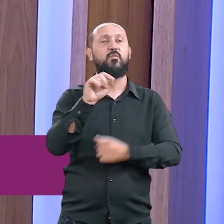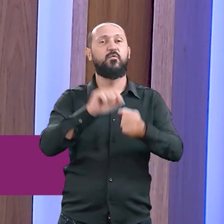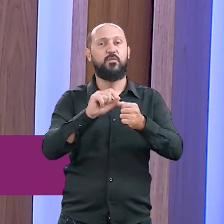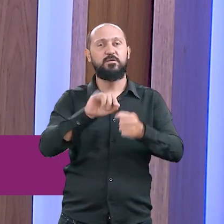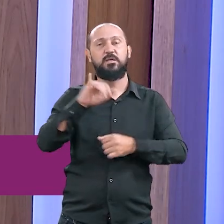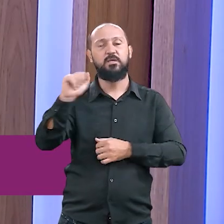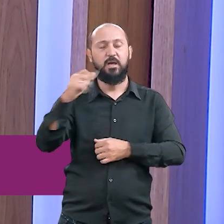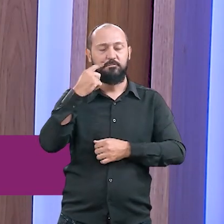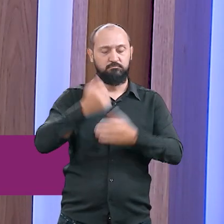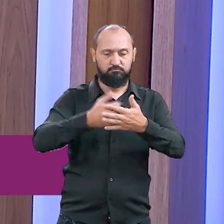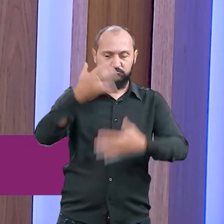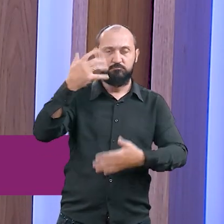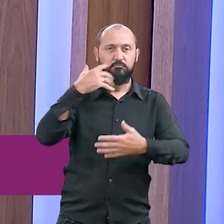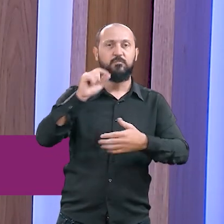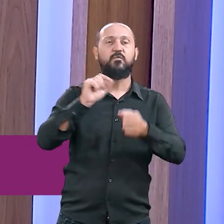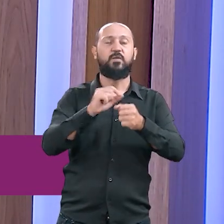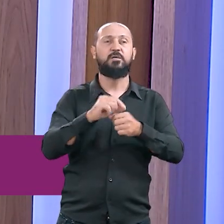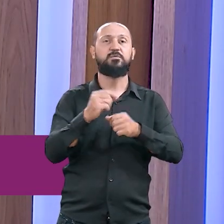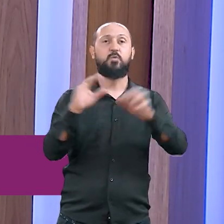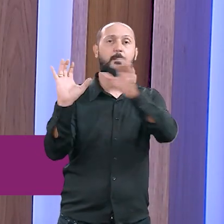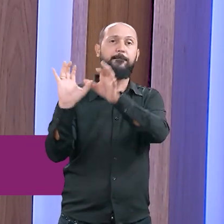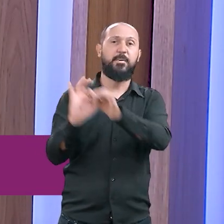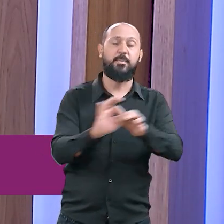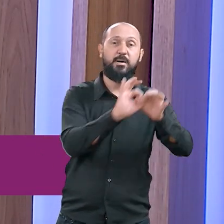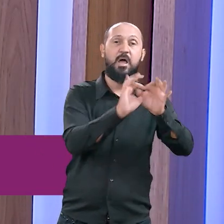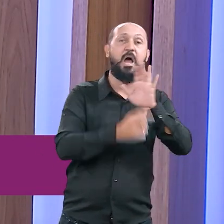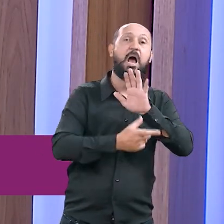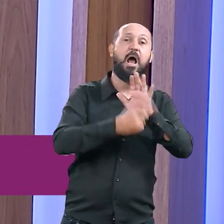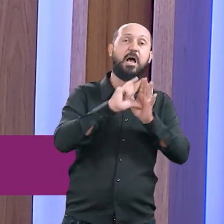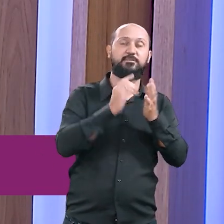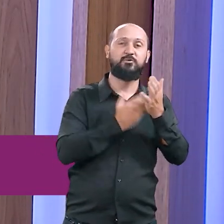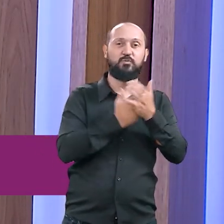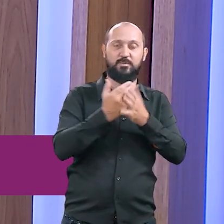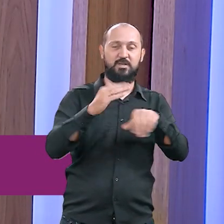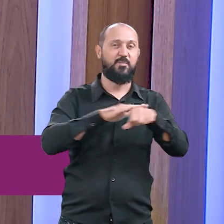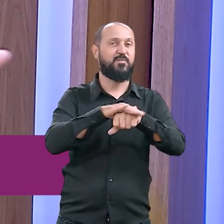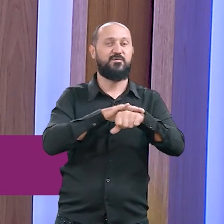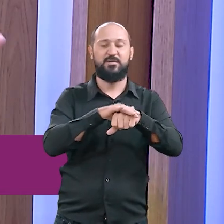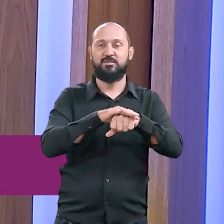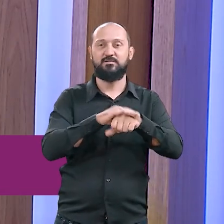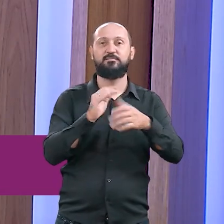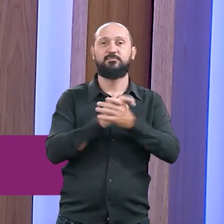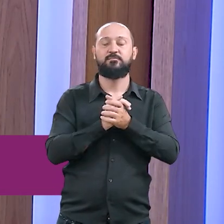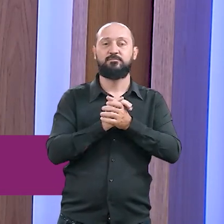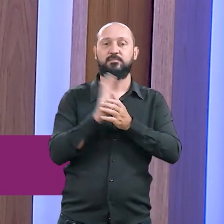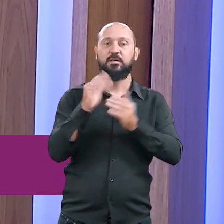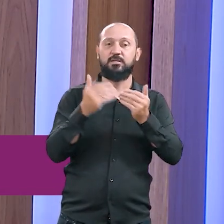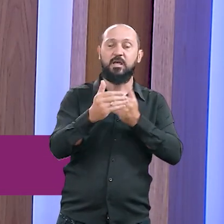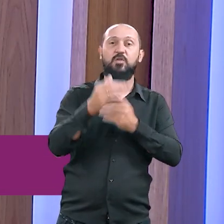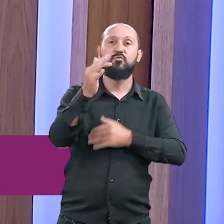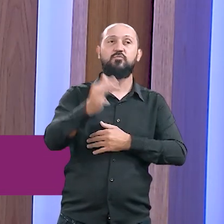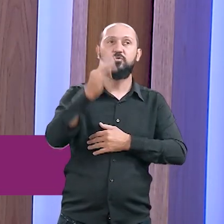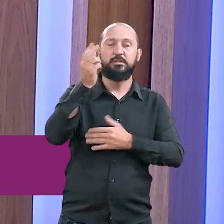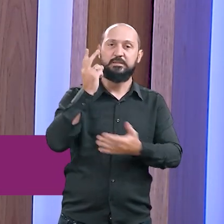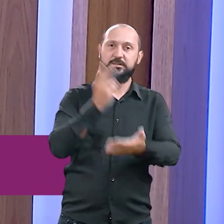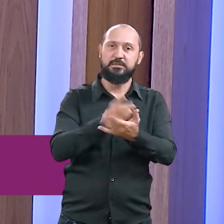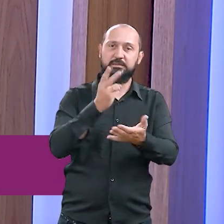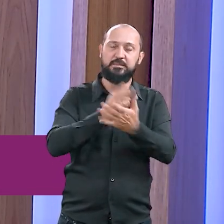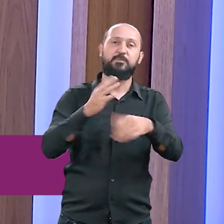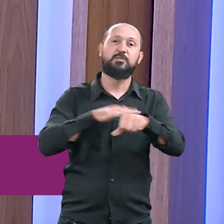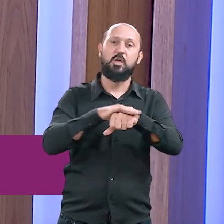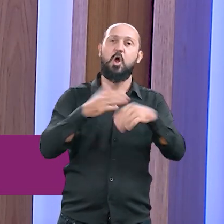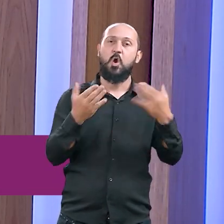recomendo que esse é o jeito mais bacana de você utilizar. Então você diz, olha, meu nome é Lívia, eu sou administrador e jornalista, eu trabalho